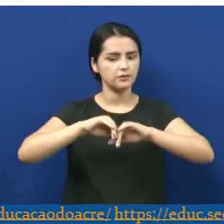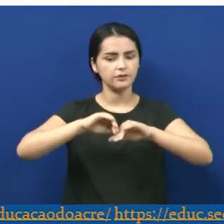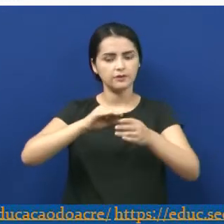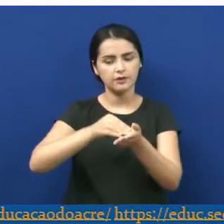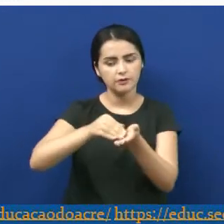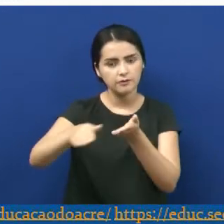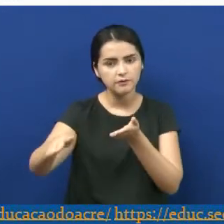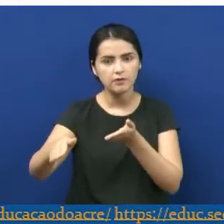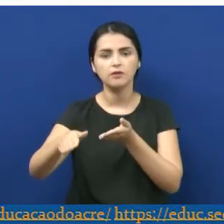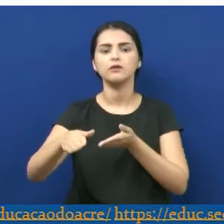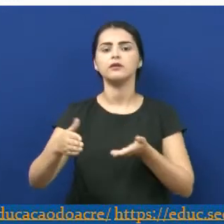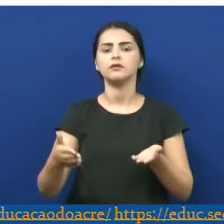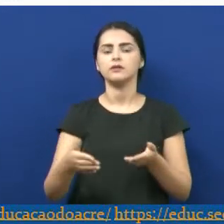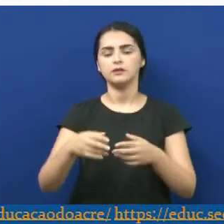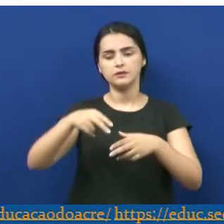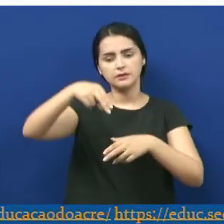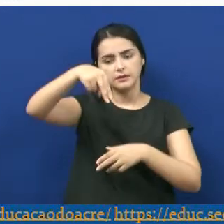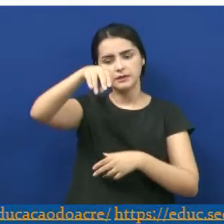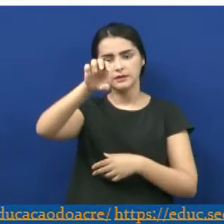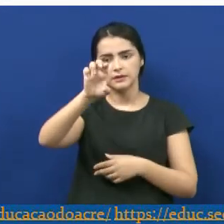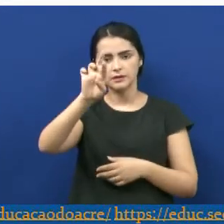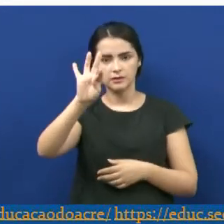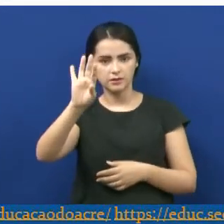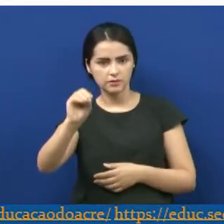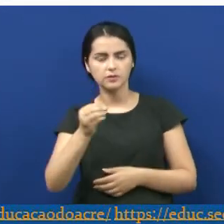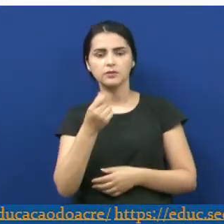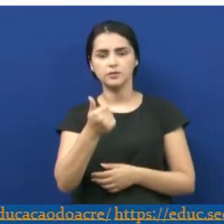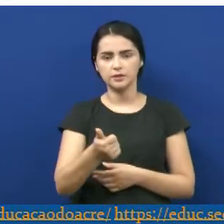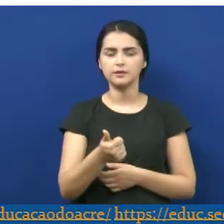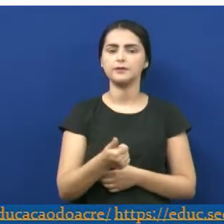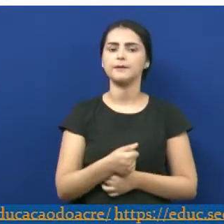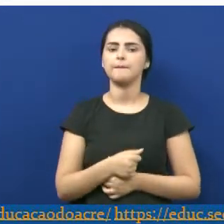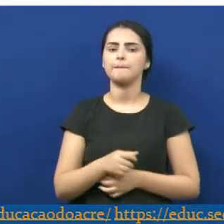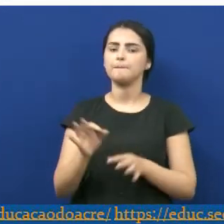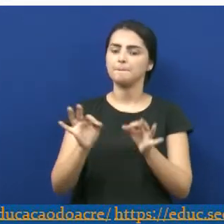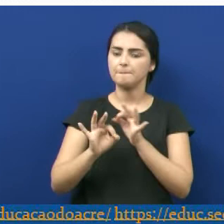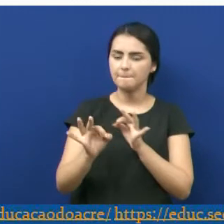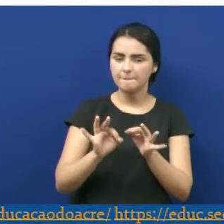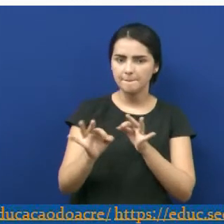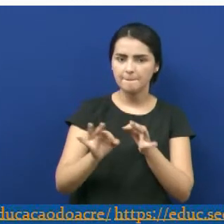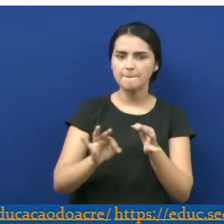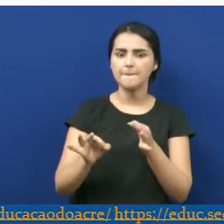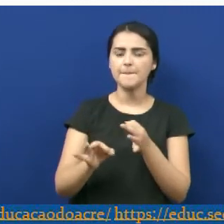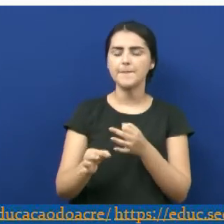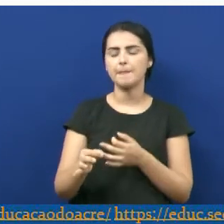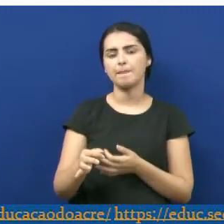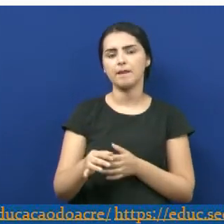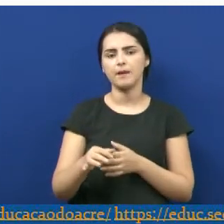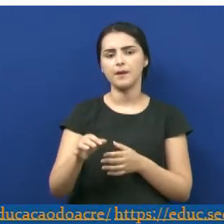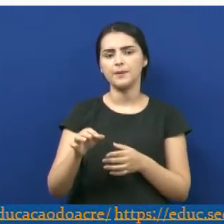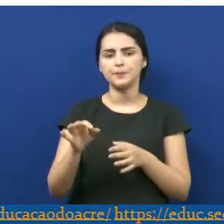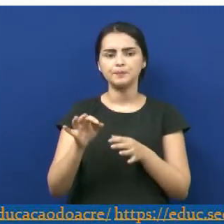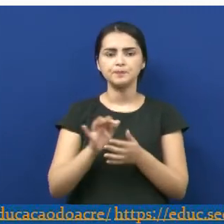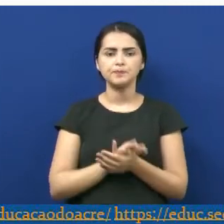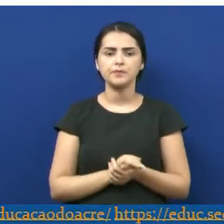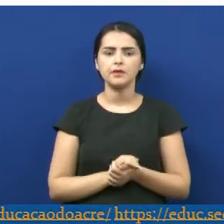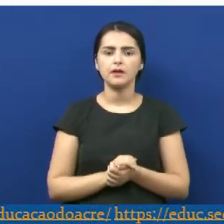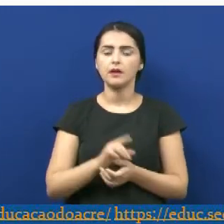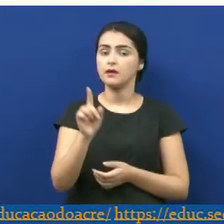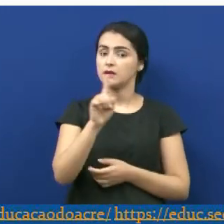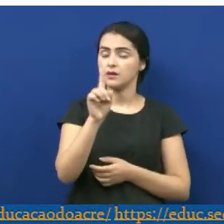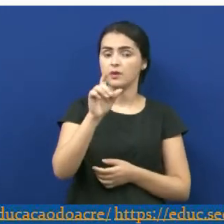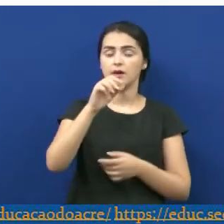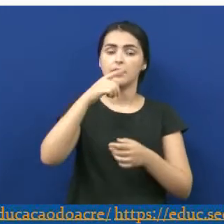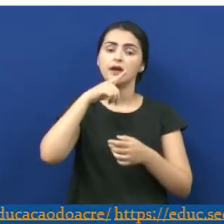solução aquosa de caráter químico neutro, tá bom? Só corrigindo, lá na primeira linha, onde eu trago o exemplo, não é a água destilada,